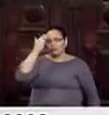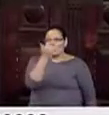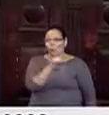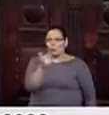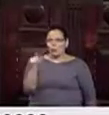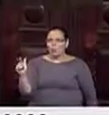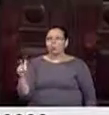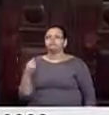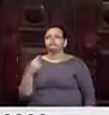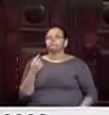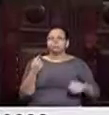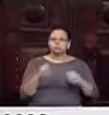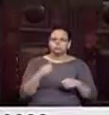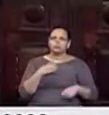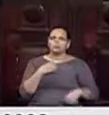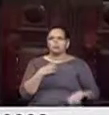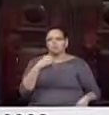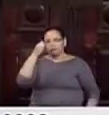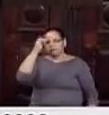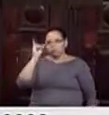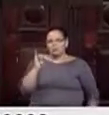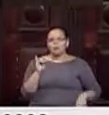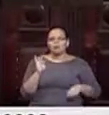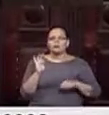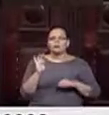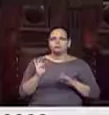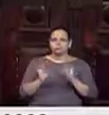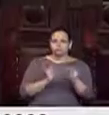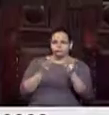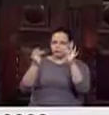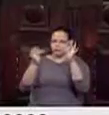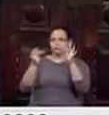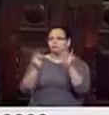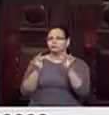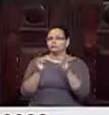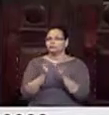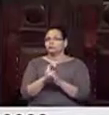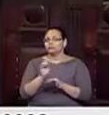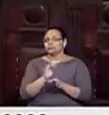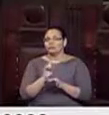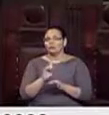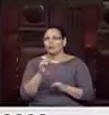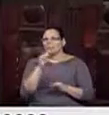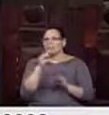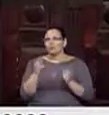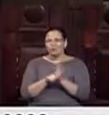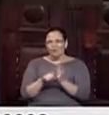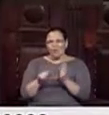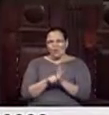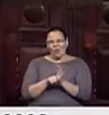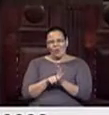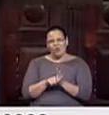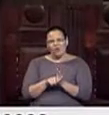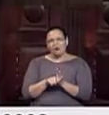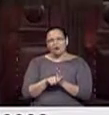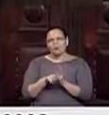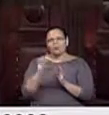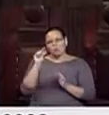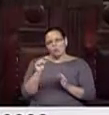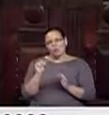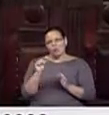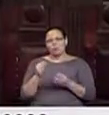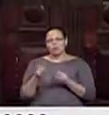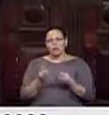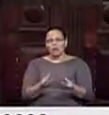outras maneiras de oferecer prevenção e tratamento e não incluir a droga, mesmo que em menor quantidade, como